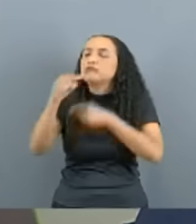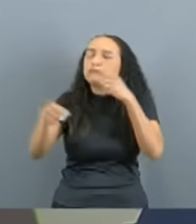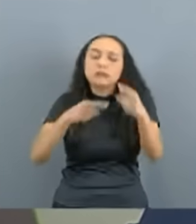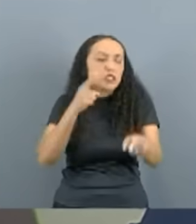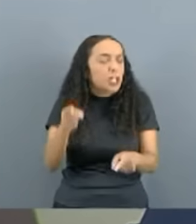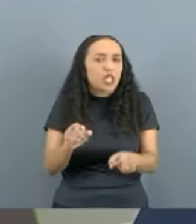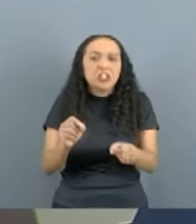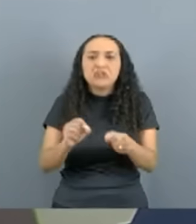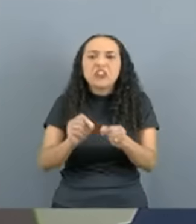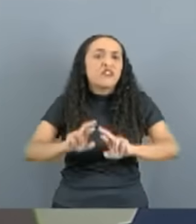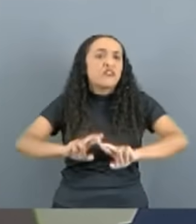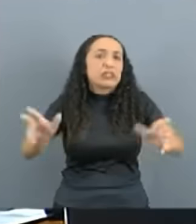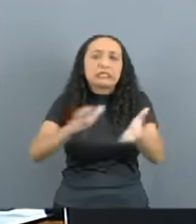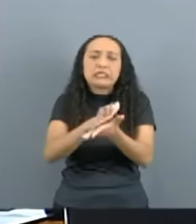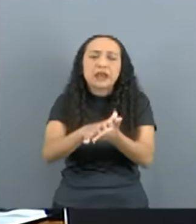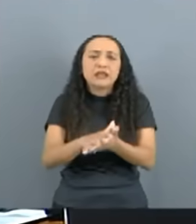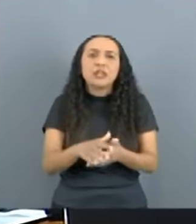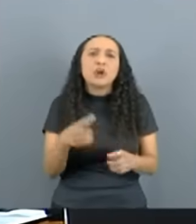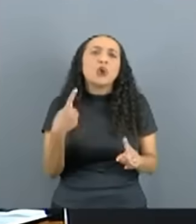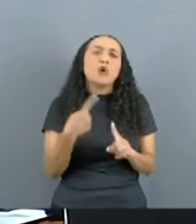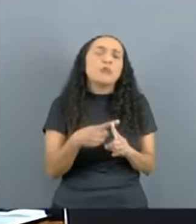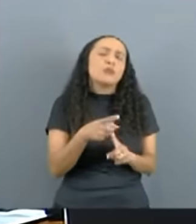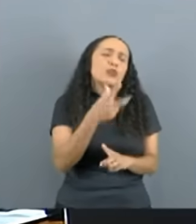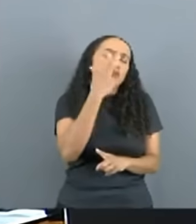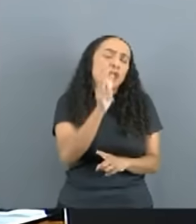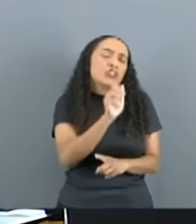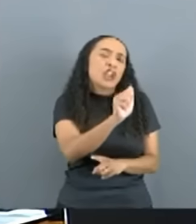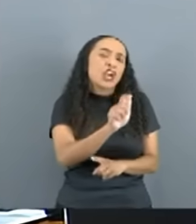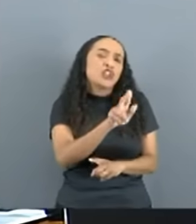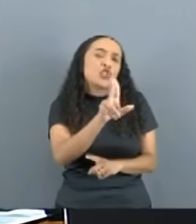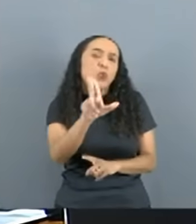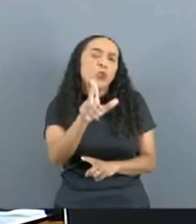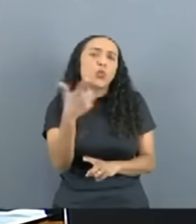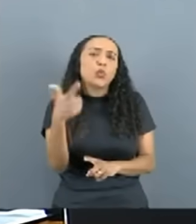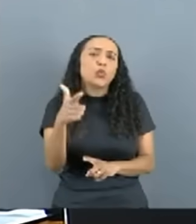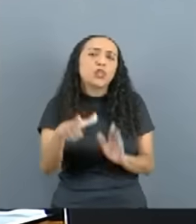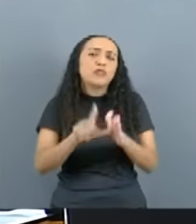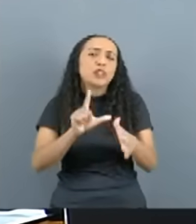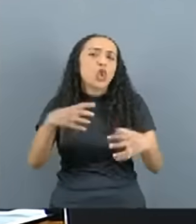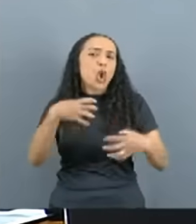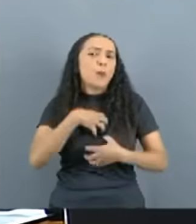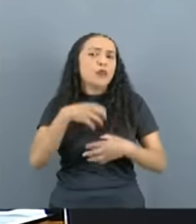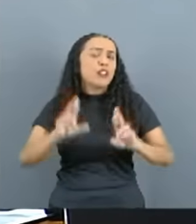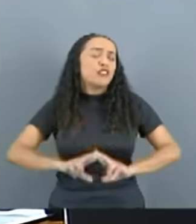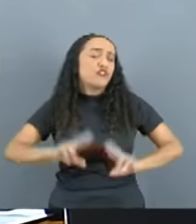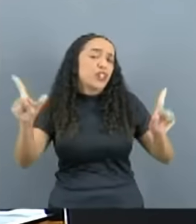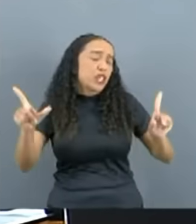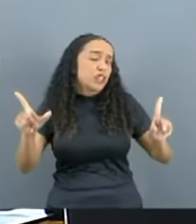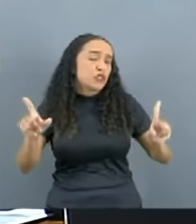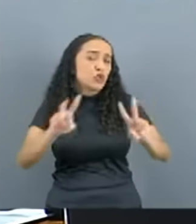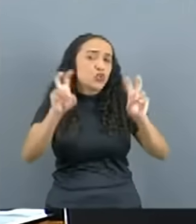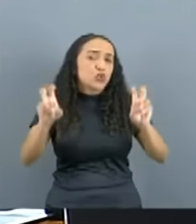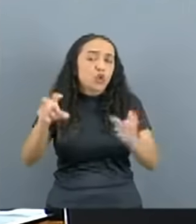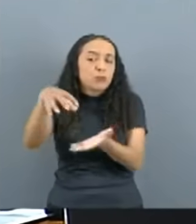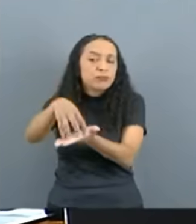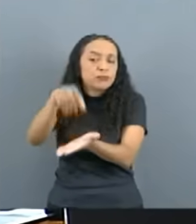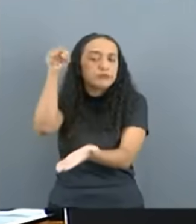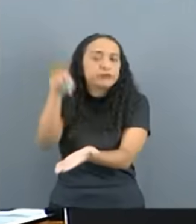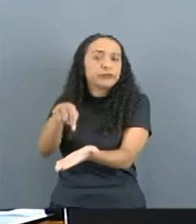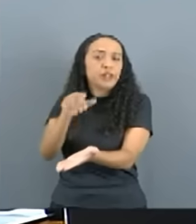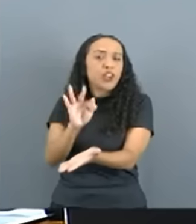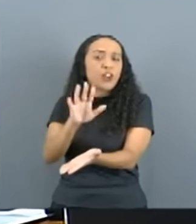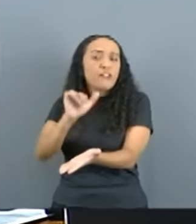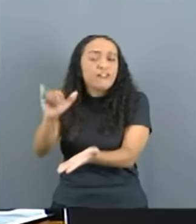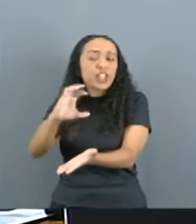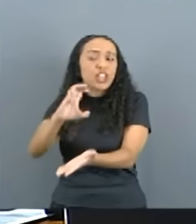fazer diferença. E por que o senhor acha que a AGU não teve um comportamento diferente com essa entidade que o Frei